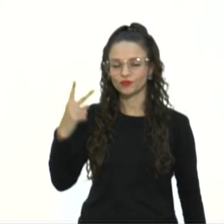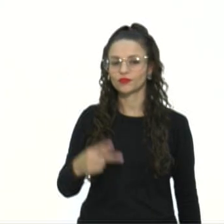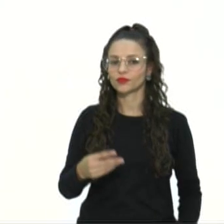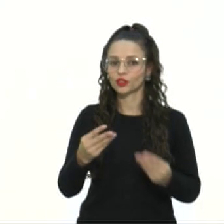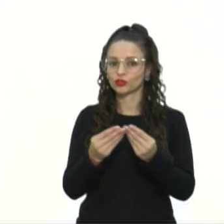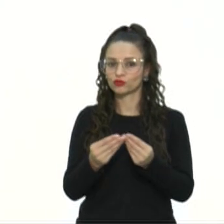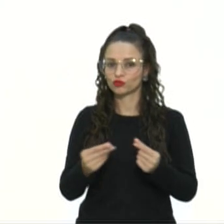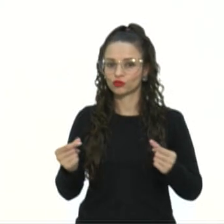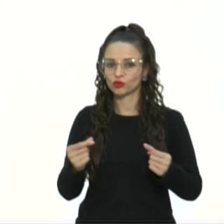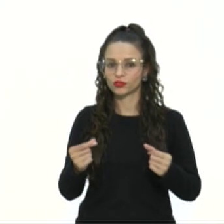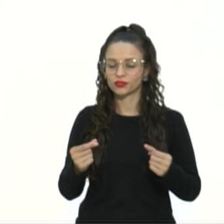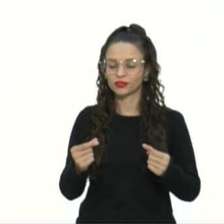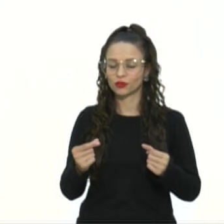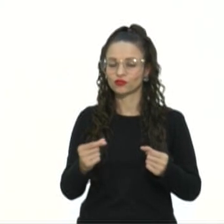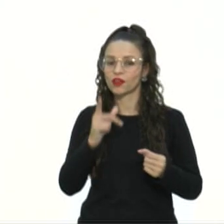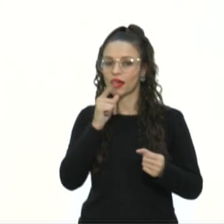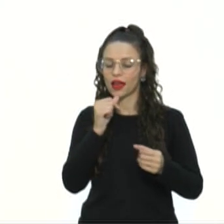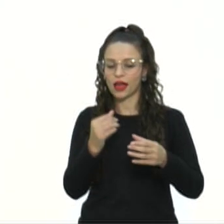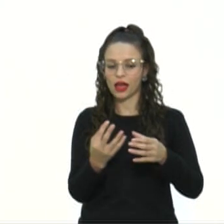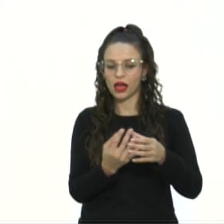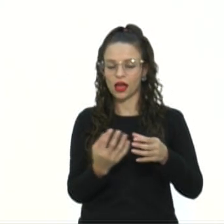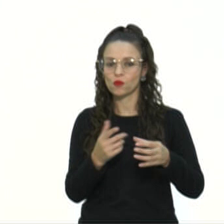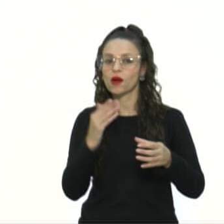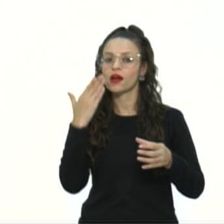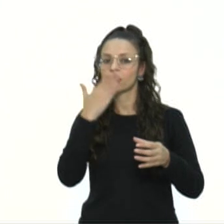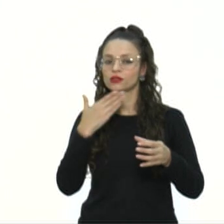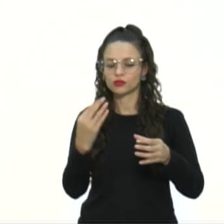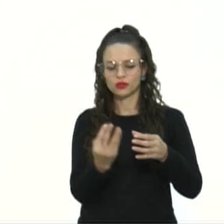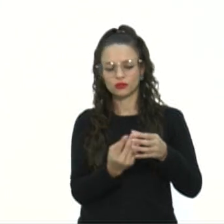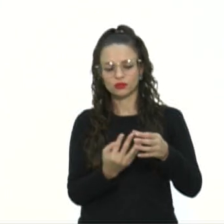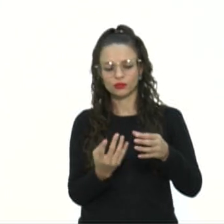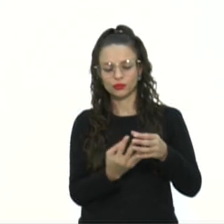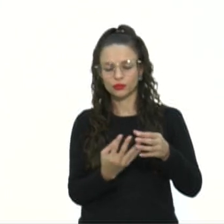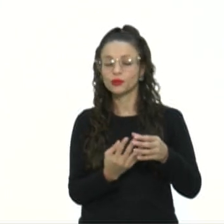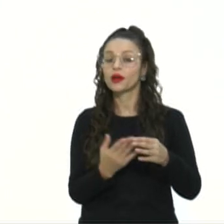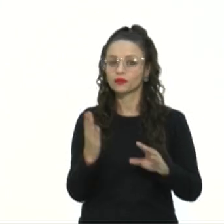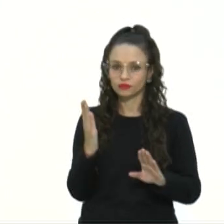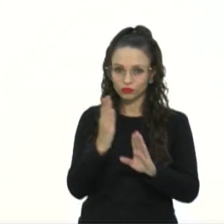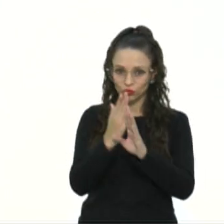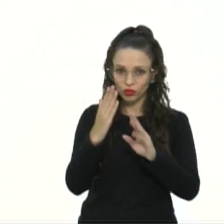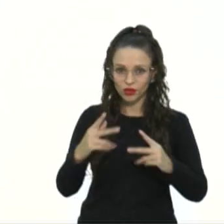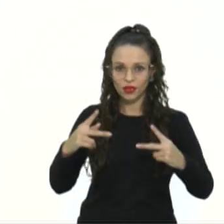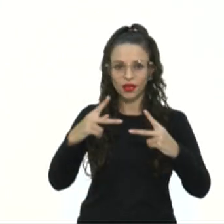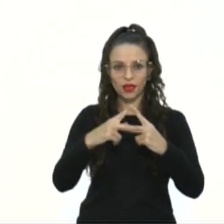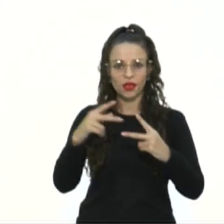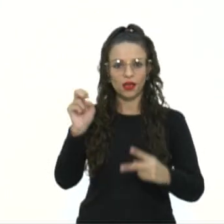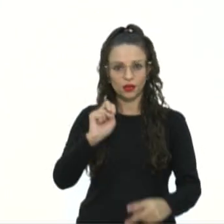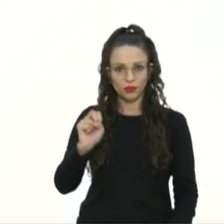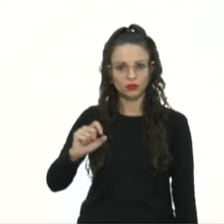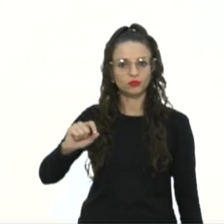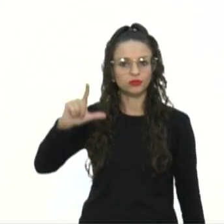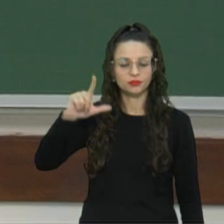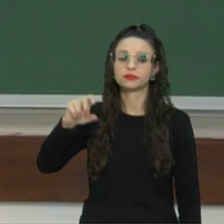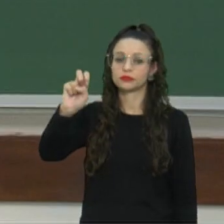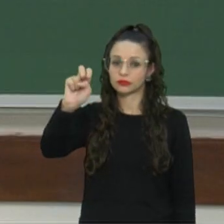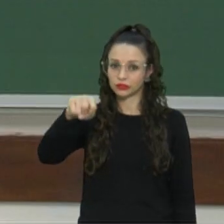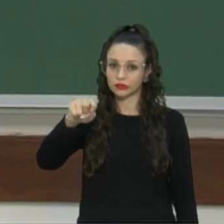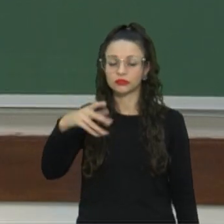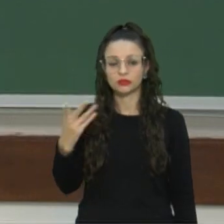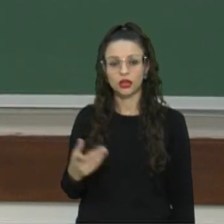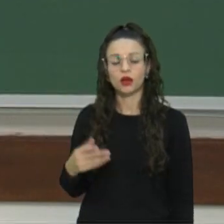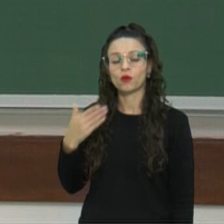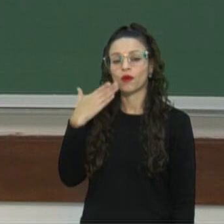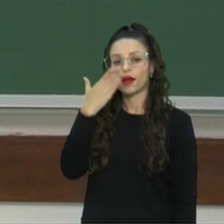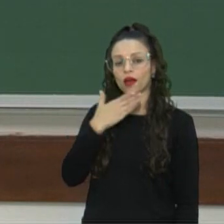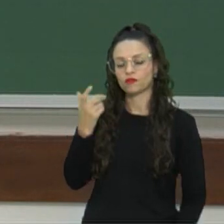de dissolução de açúcar em água ocorre com aumento de entropia. Sim, lembrar lá o açúcar sólido